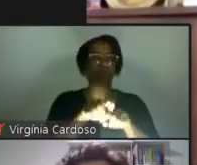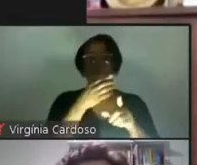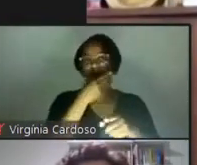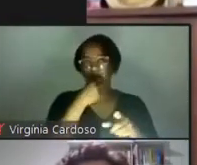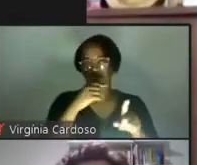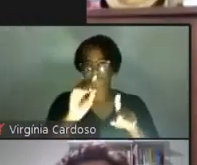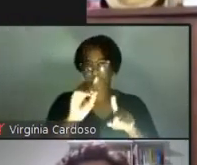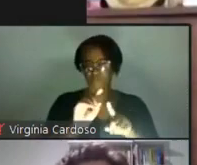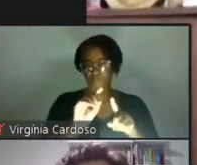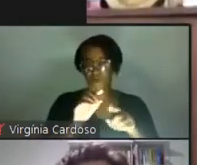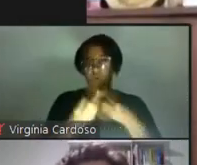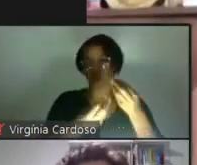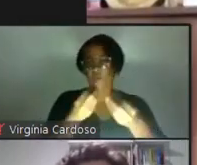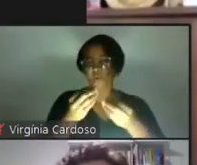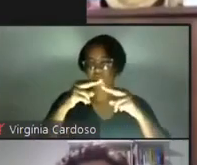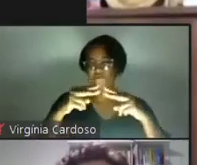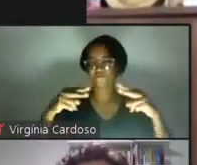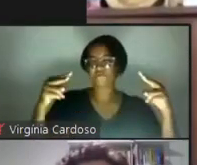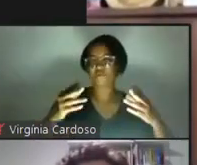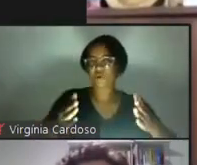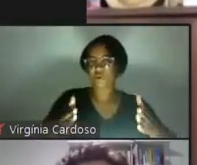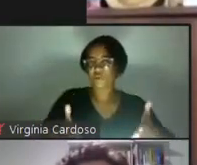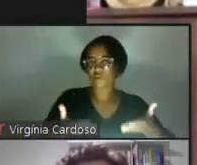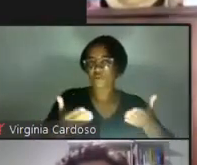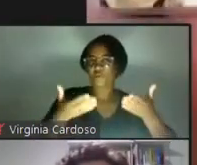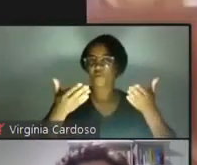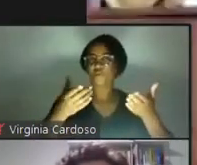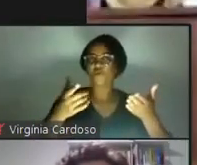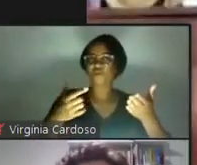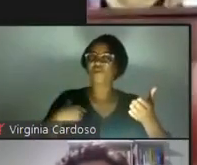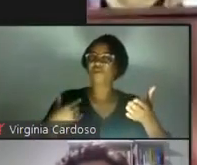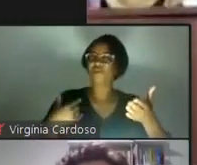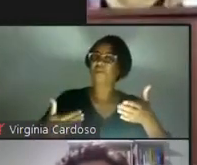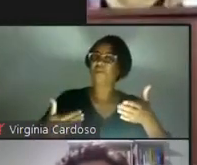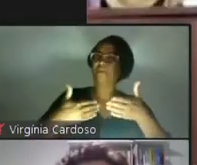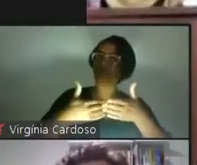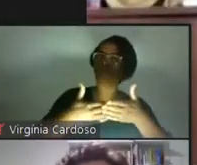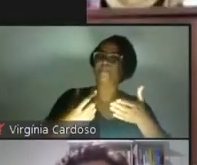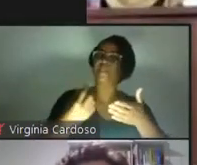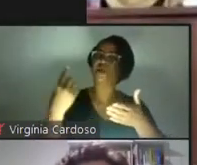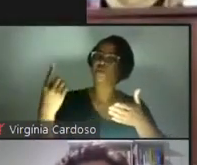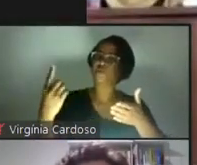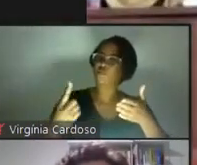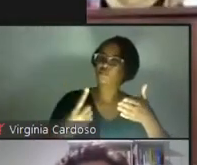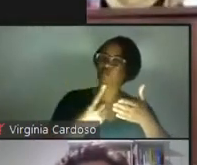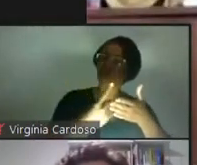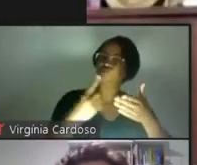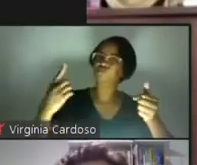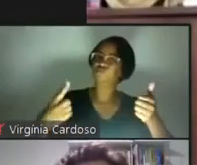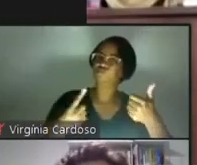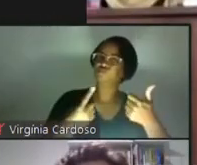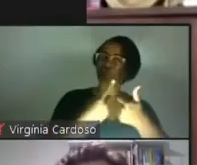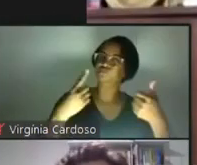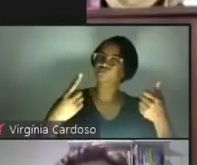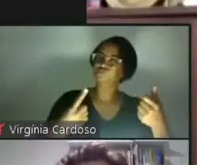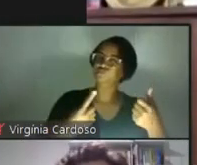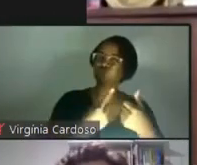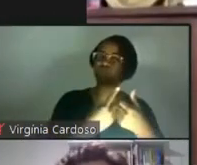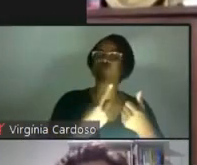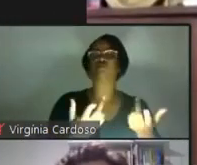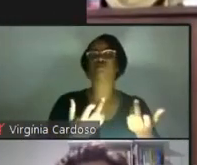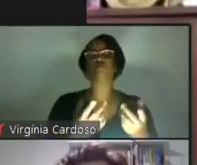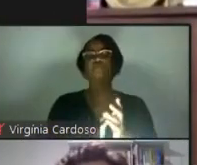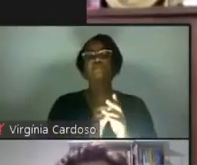esquentar o virtual, e sempre trazendo essa proximidade um a um, valorizando o seu público,